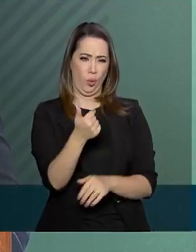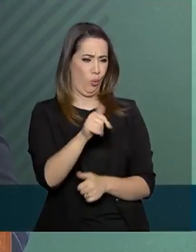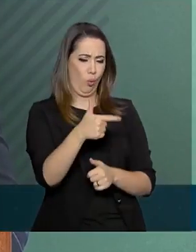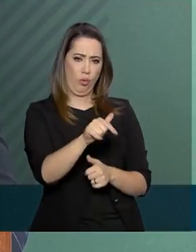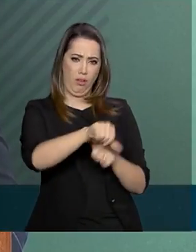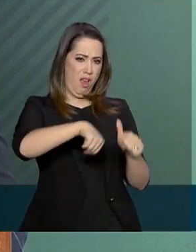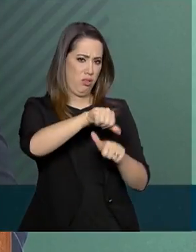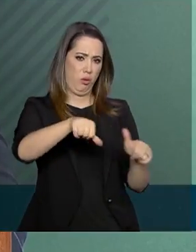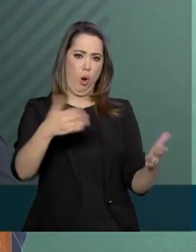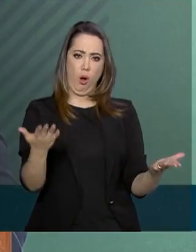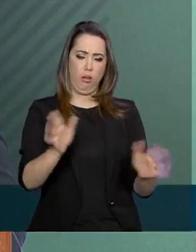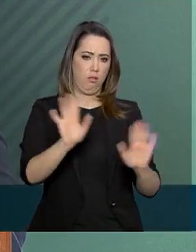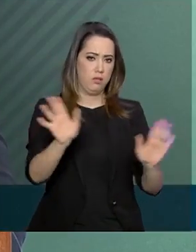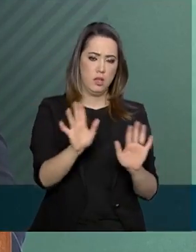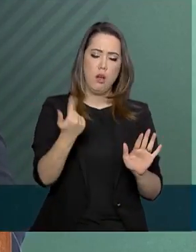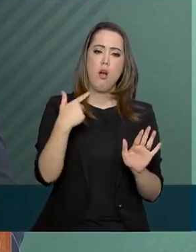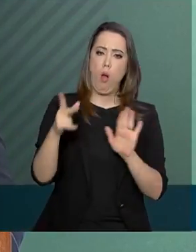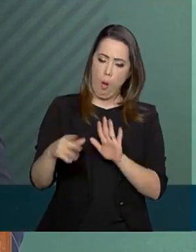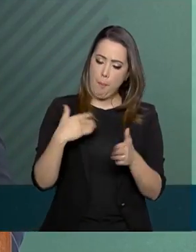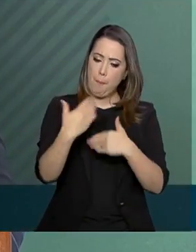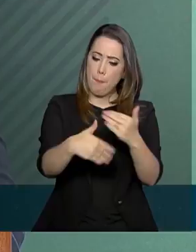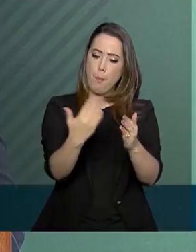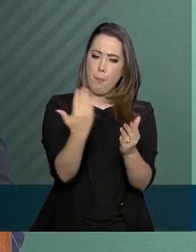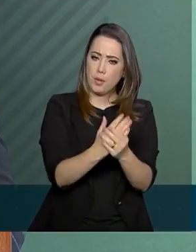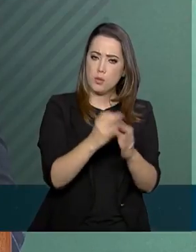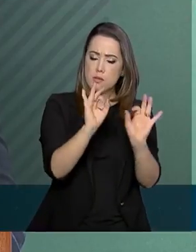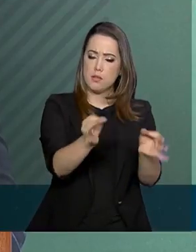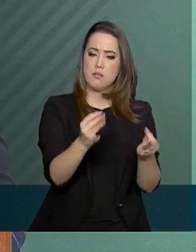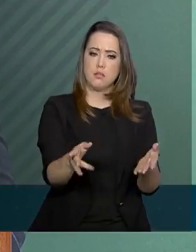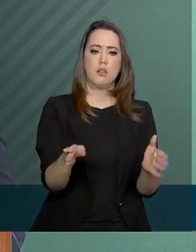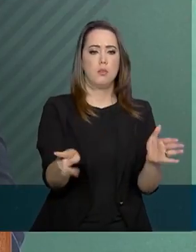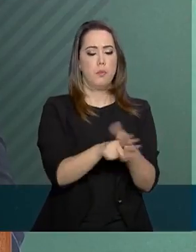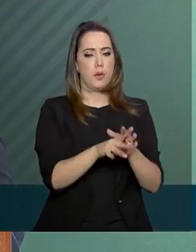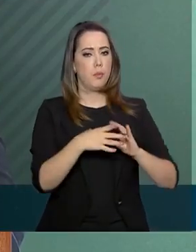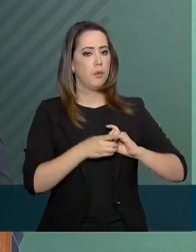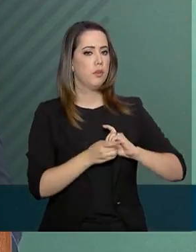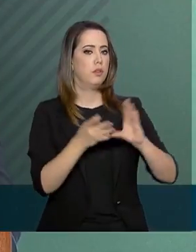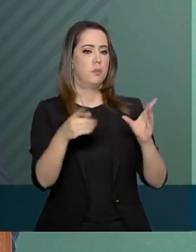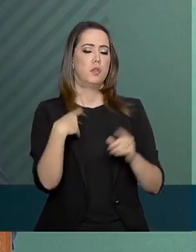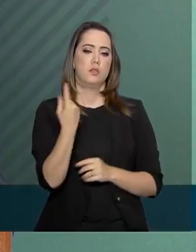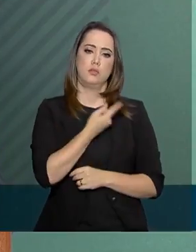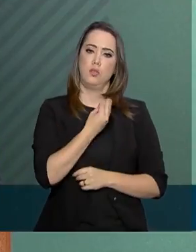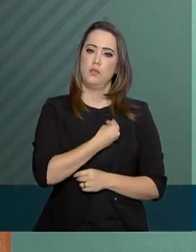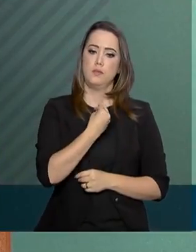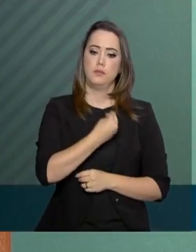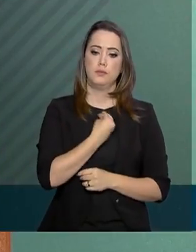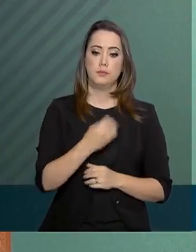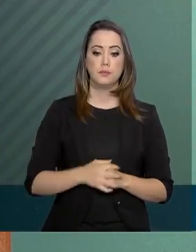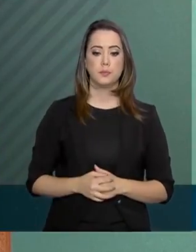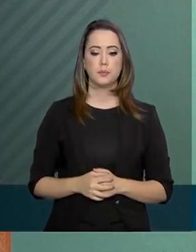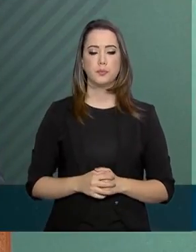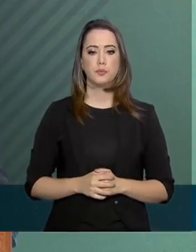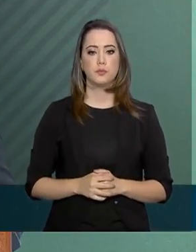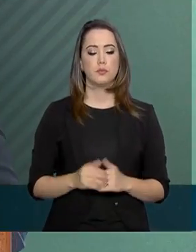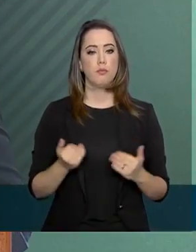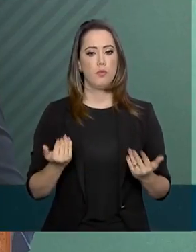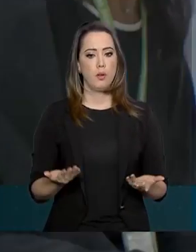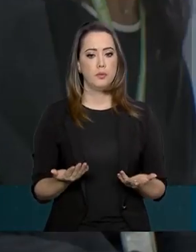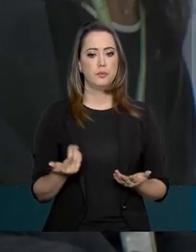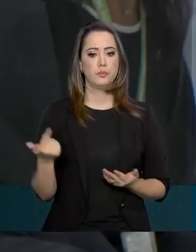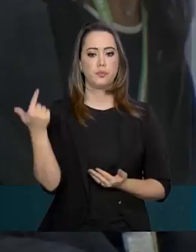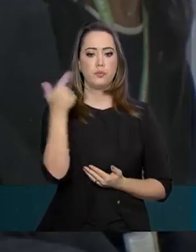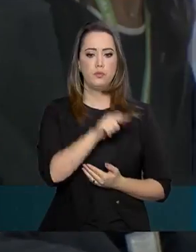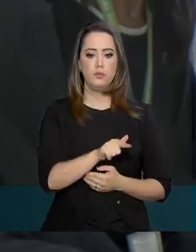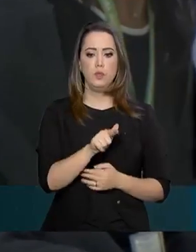legítimo está dentro das dos ditames democráticos sobre os quais nós vivemos é e uma